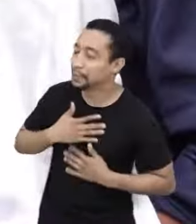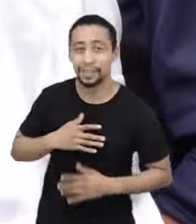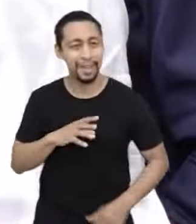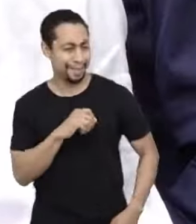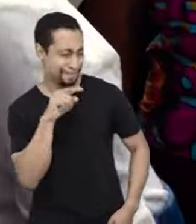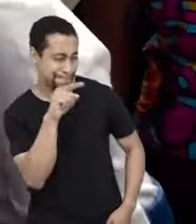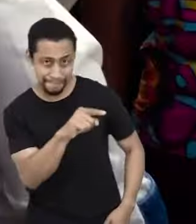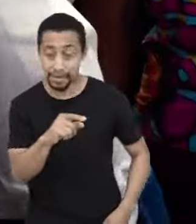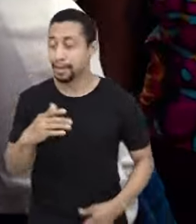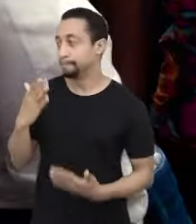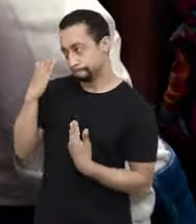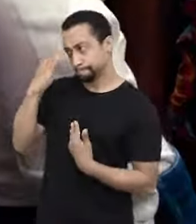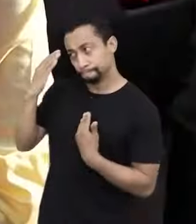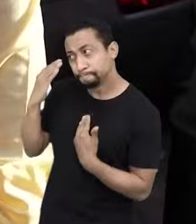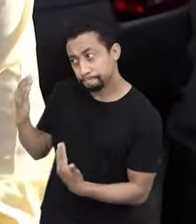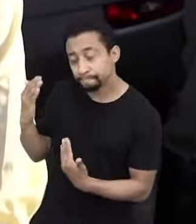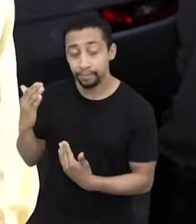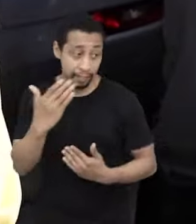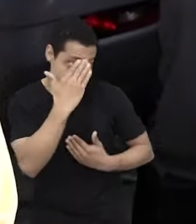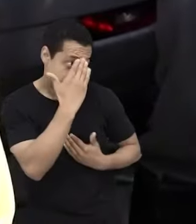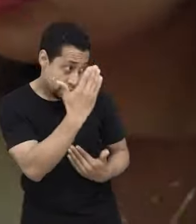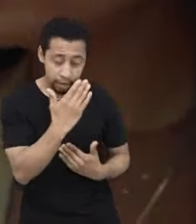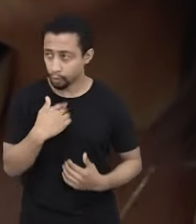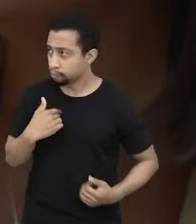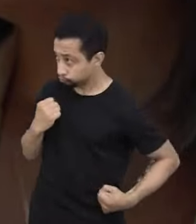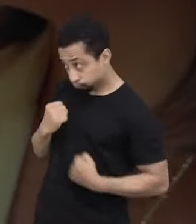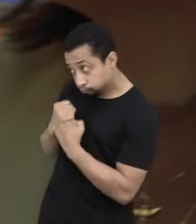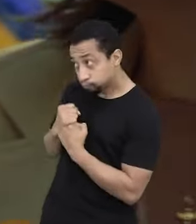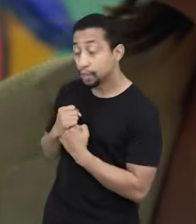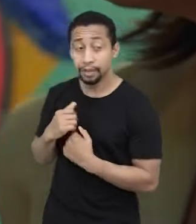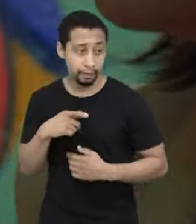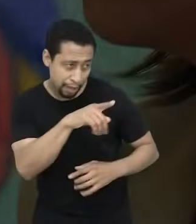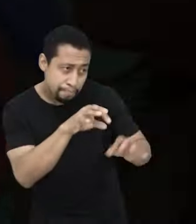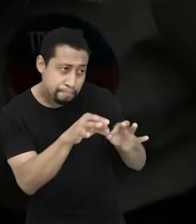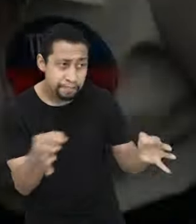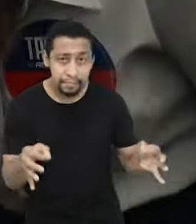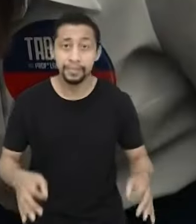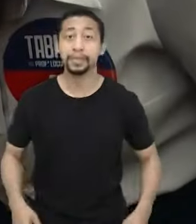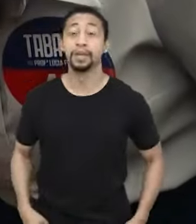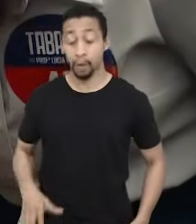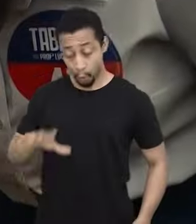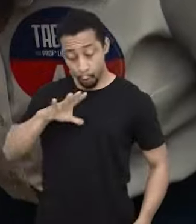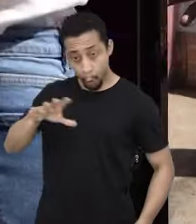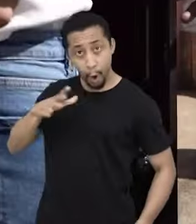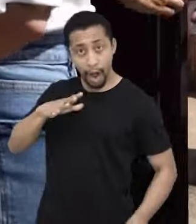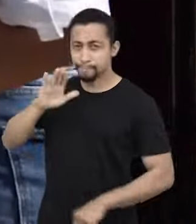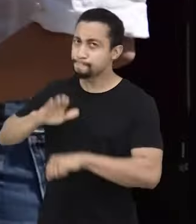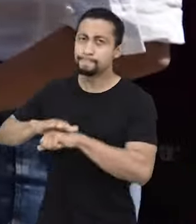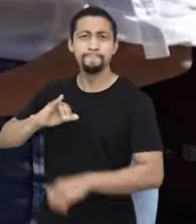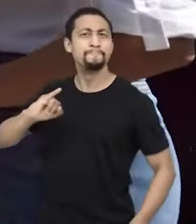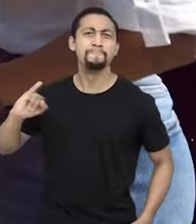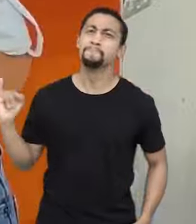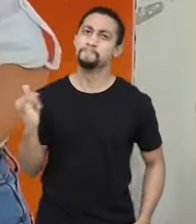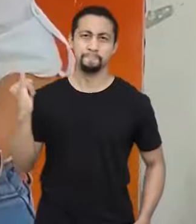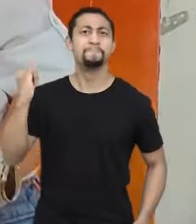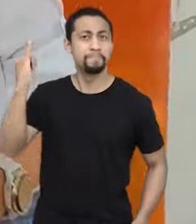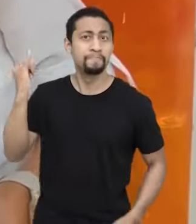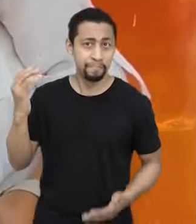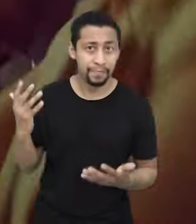Gostamos muito de você. Muito obrigada, viu? Obrigado eu. Conto com a sua campanha. Você é muito humilde. A coragem de acreditar é a coisa mais